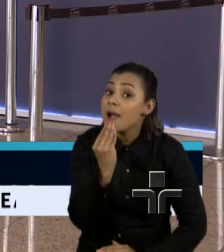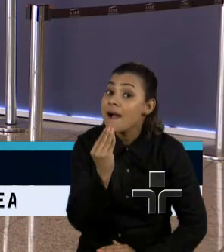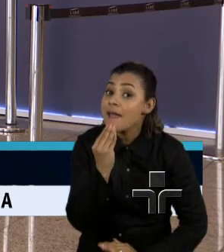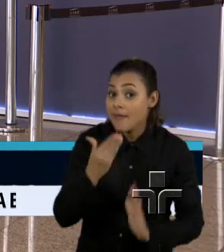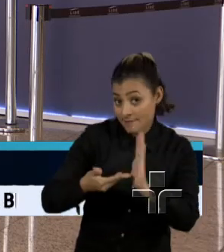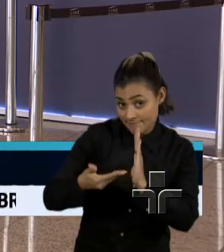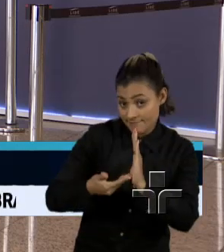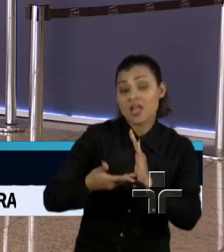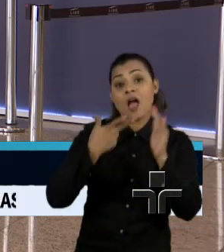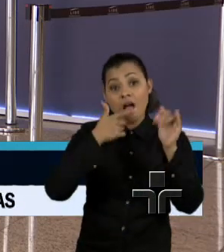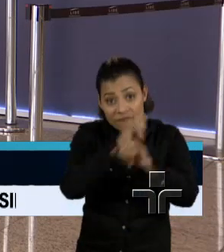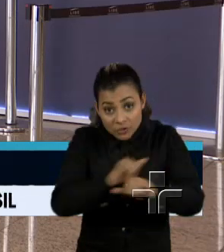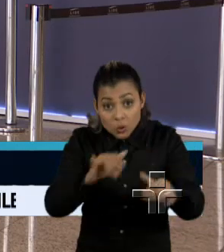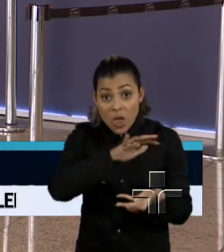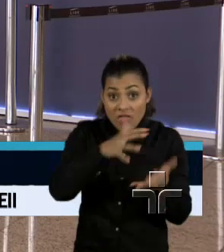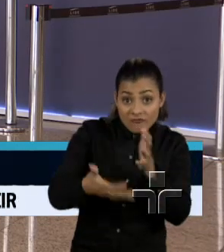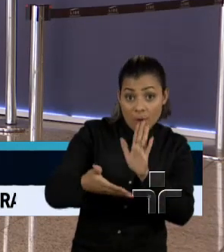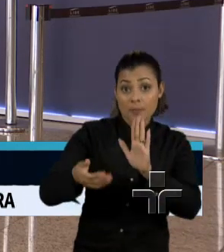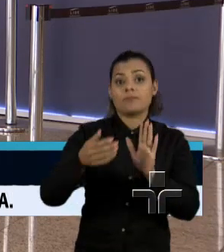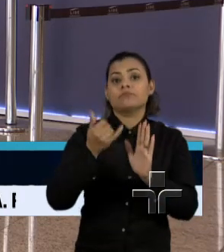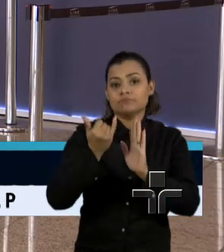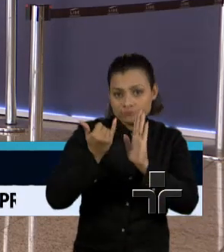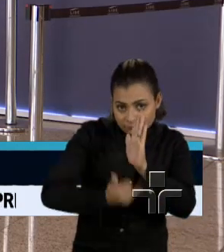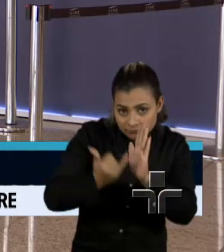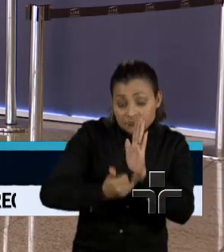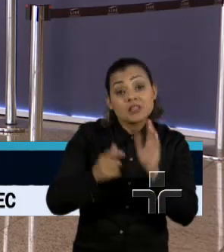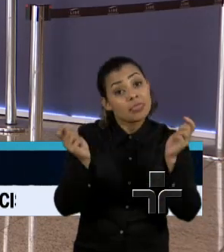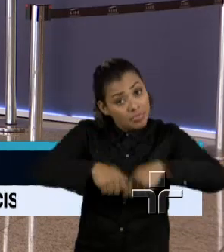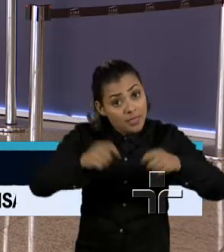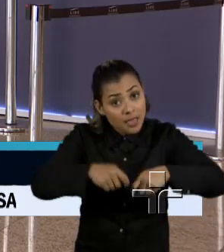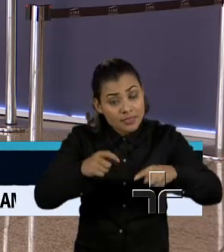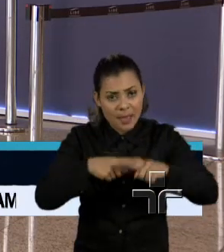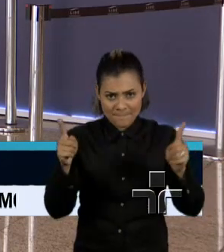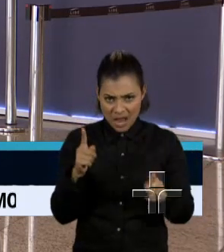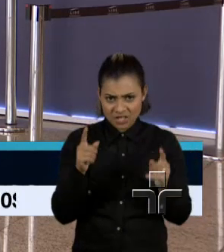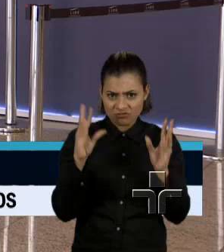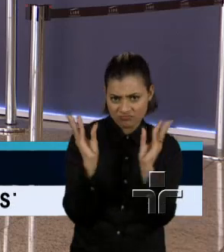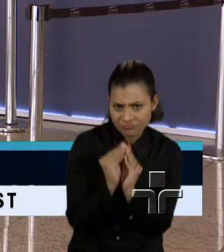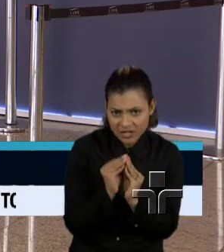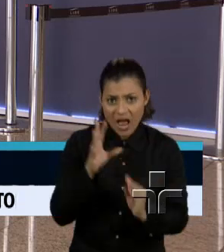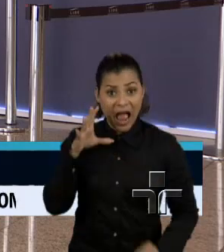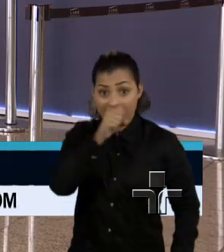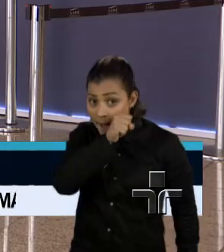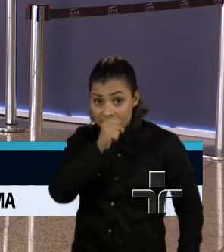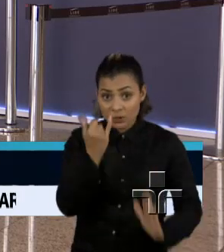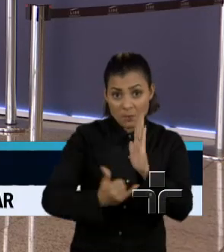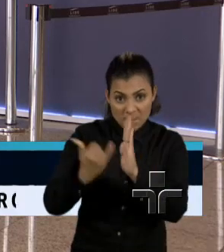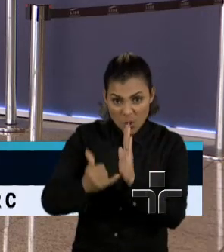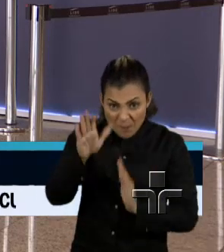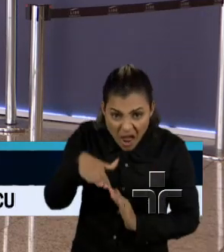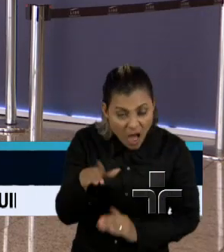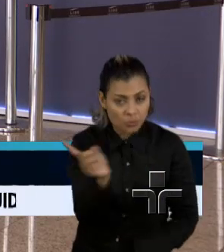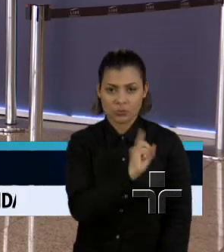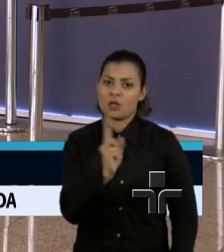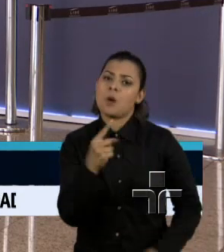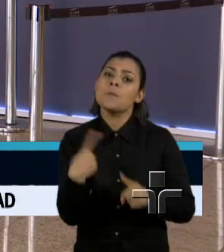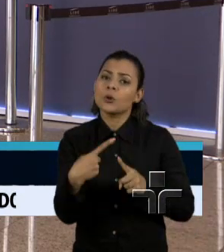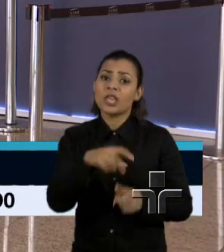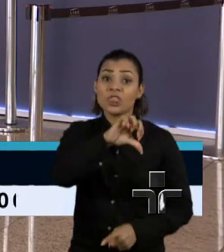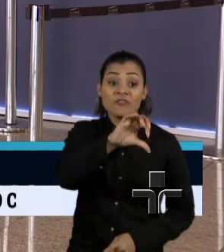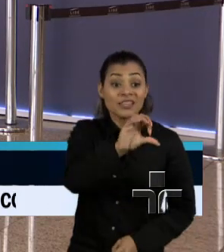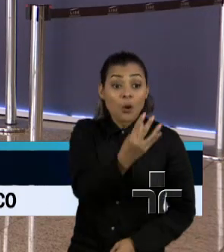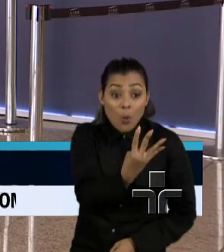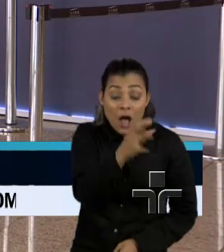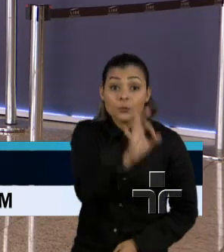Maia, pregou uma reforma tributária possível. Disse que não haverá uma redução imediata de impostos, já que 94%